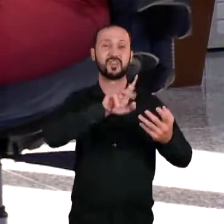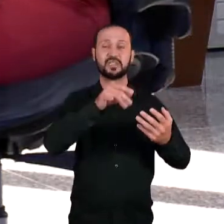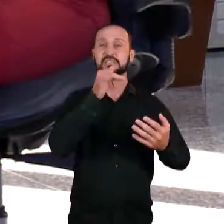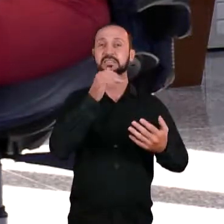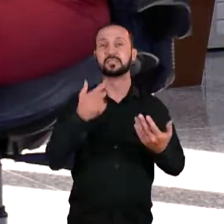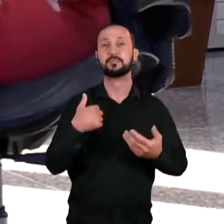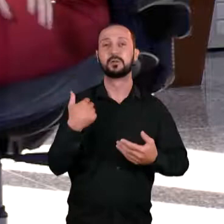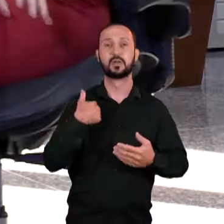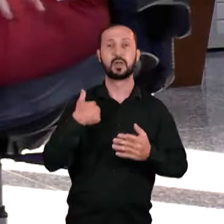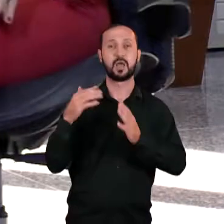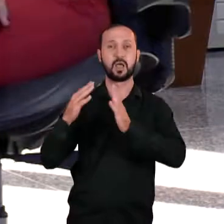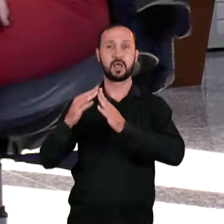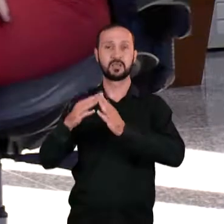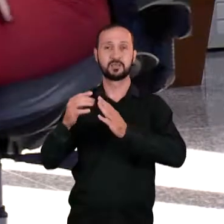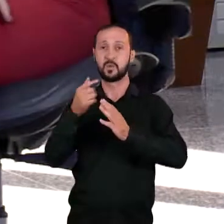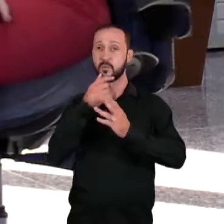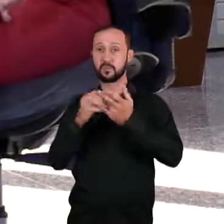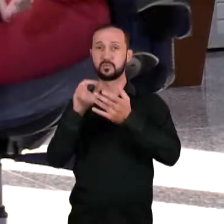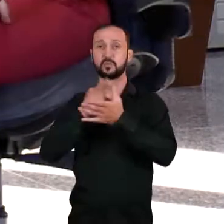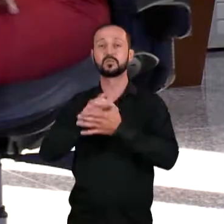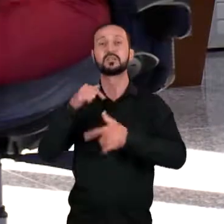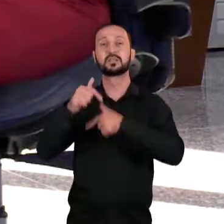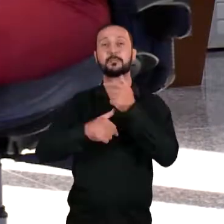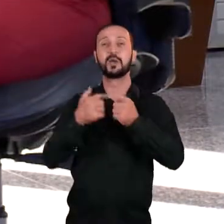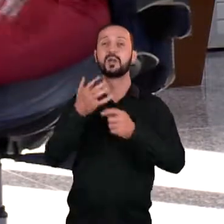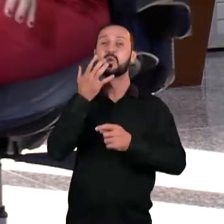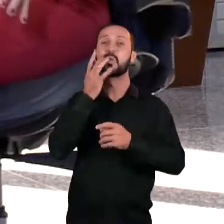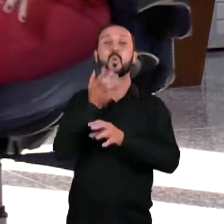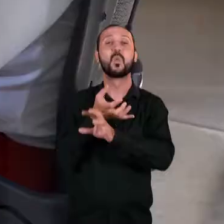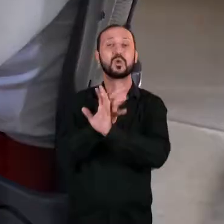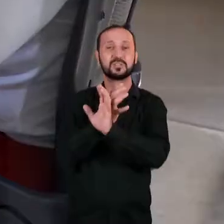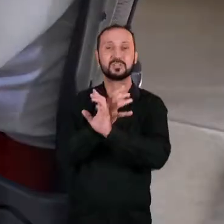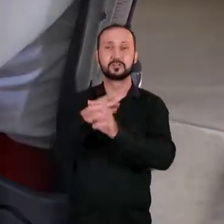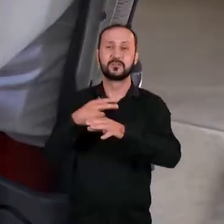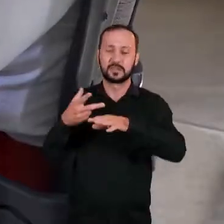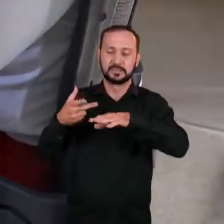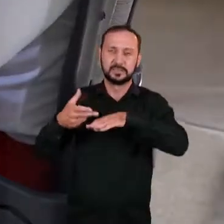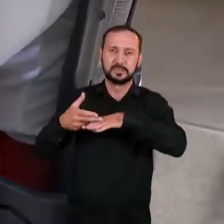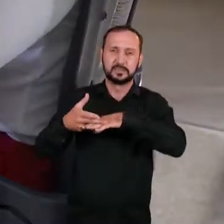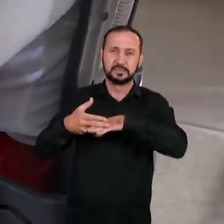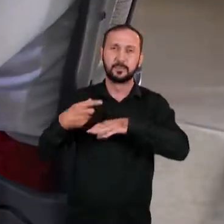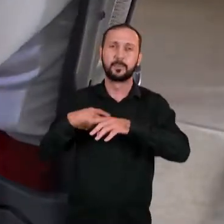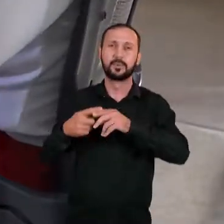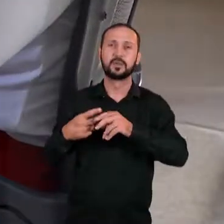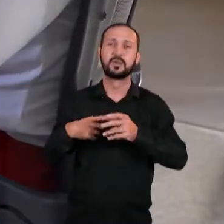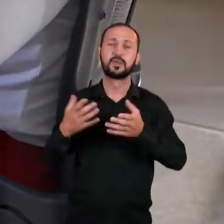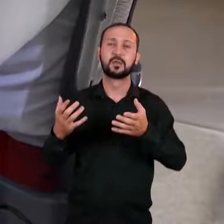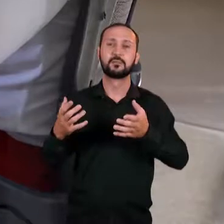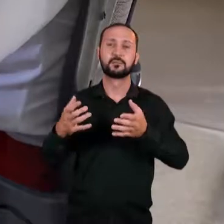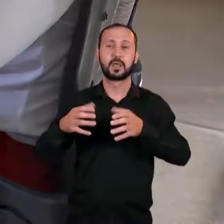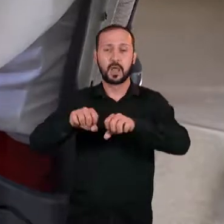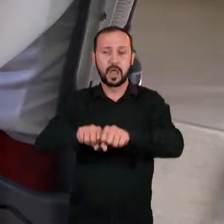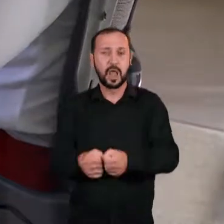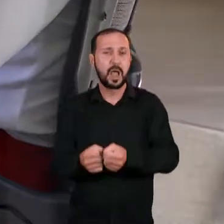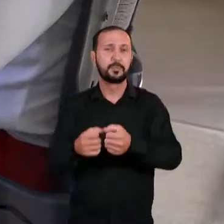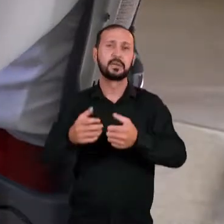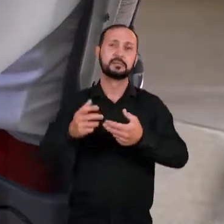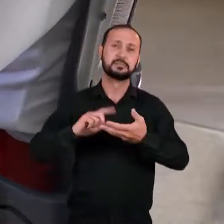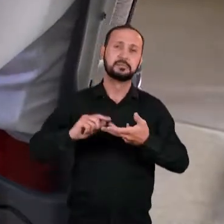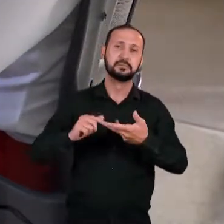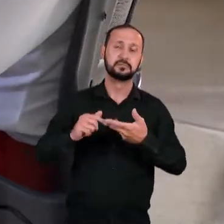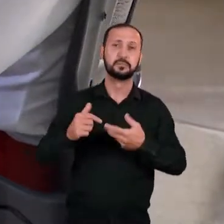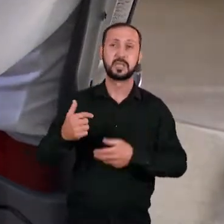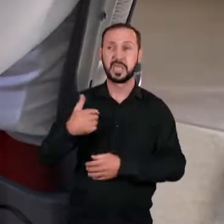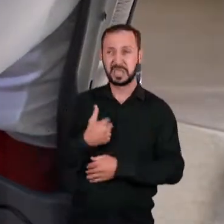exemplo, lá em casa, meu esposo é ortopedista. Então, ele trabalha com cirurgias grandes, né? Porque ele faz quadril, então, de grandes traumas de rodovia. Eu